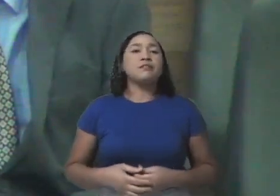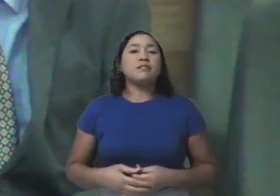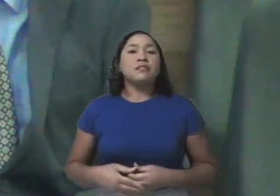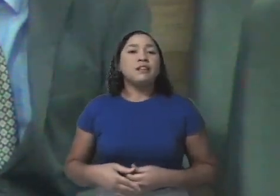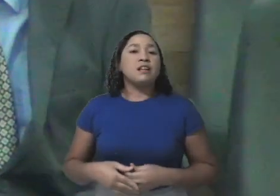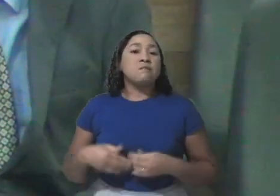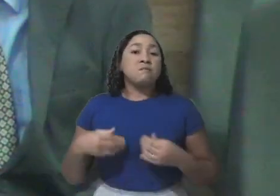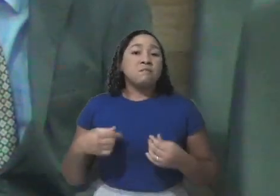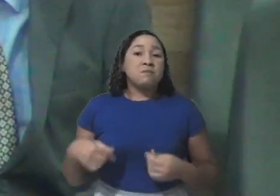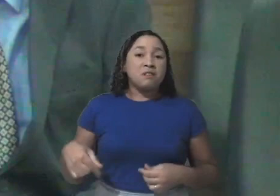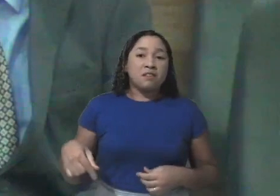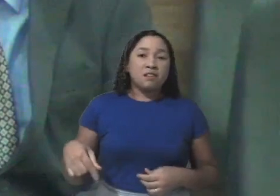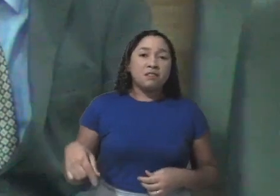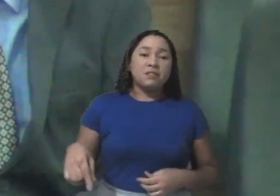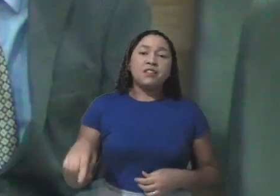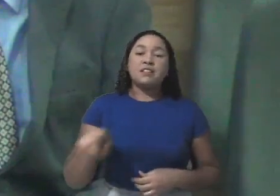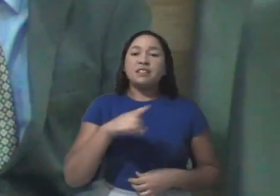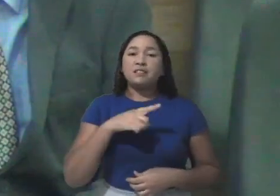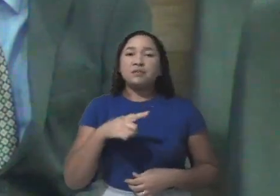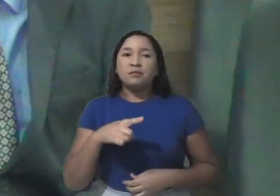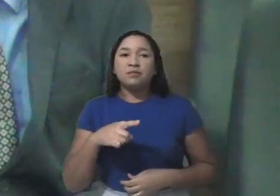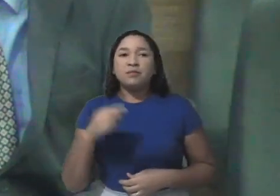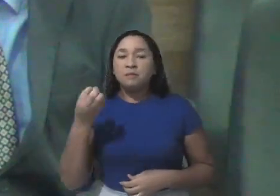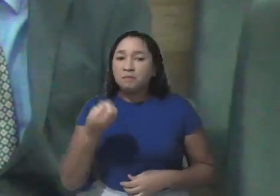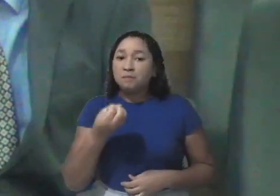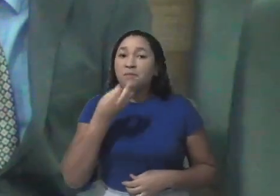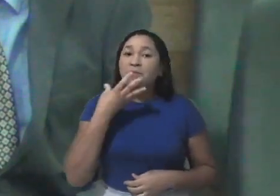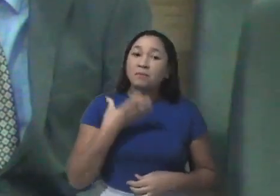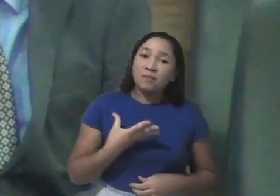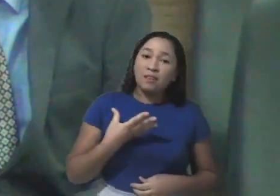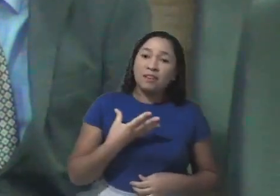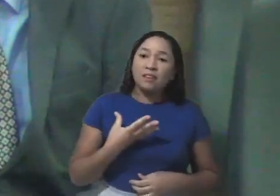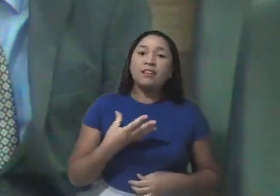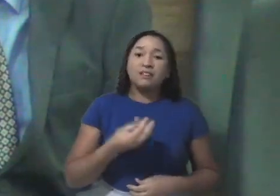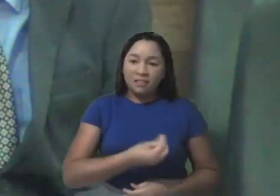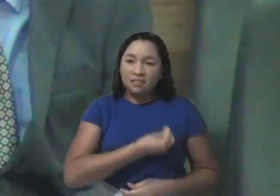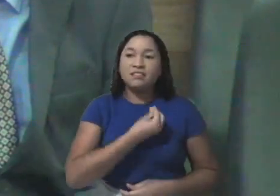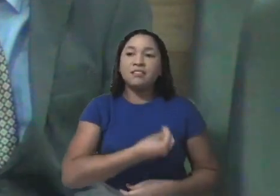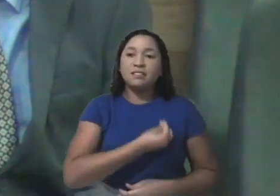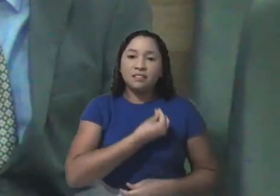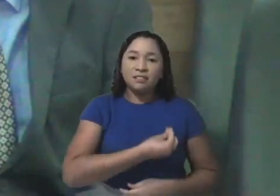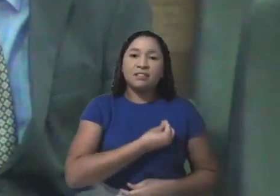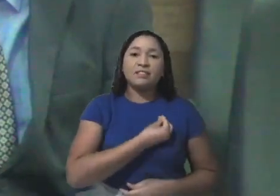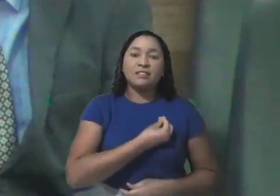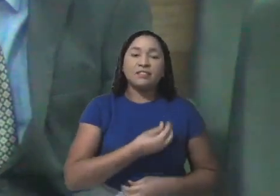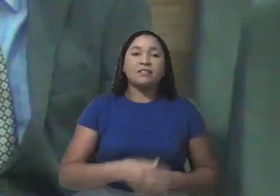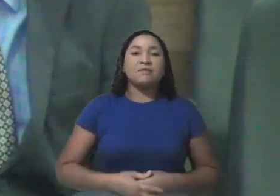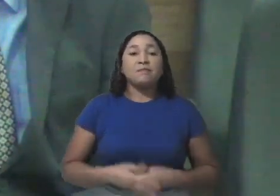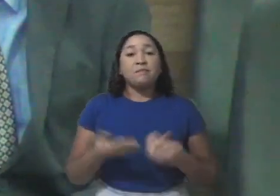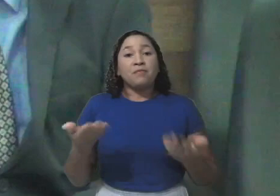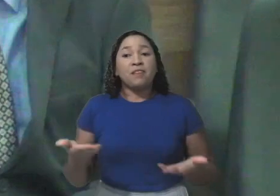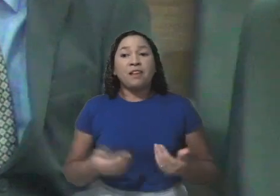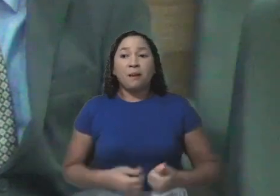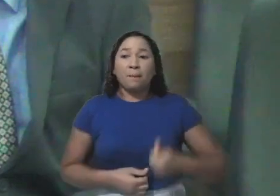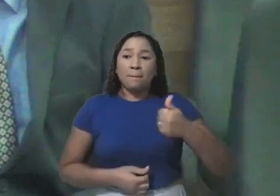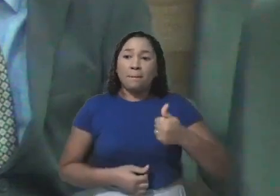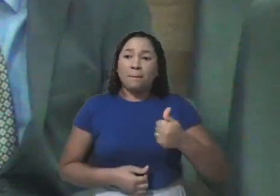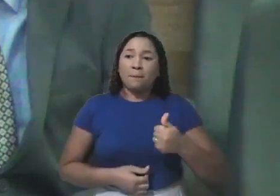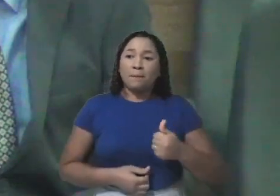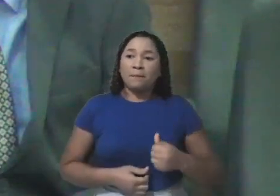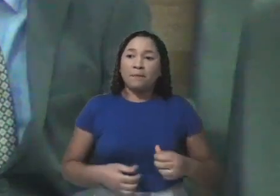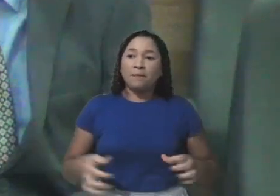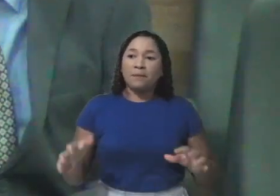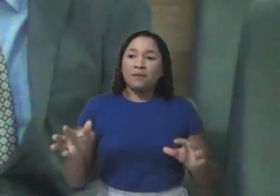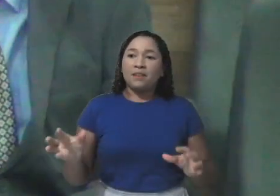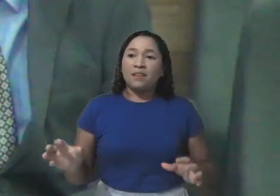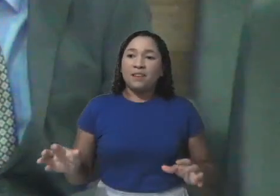bem sereis, bem vos vais. Então, esse é a primeira reunião para